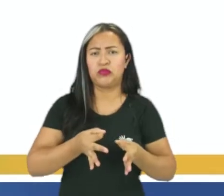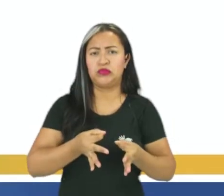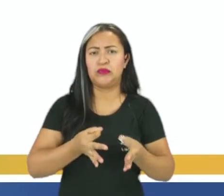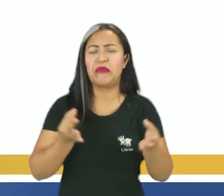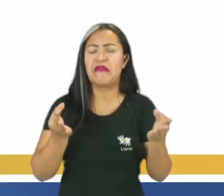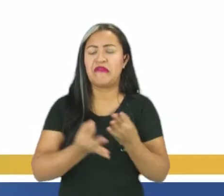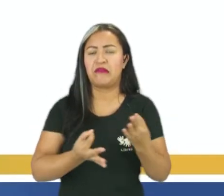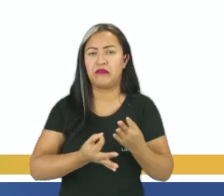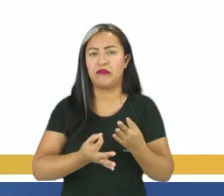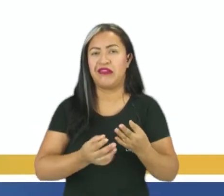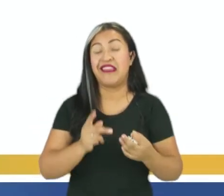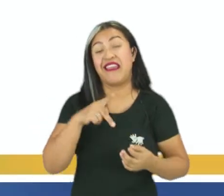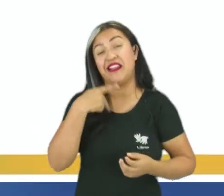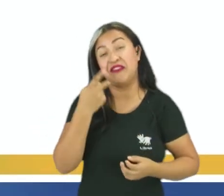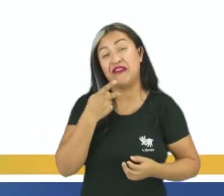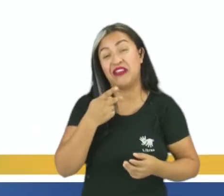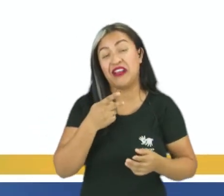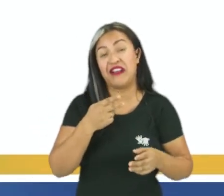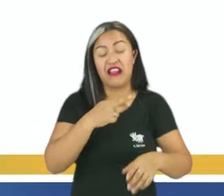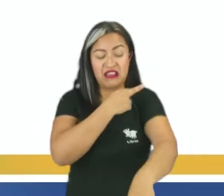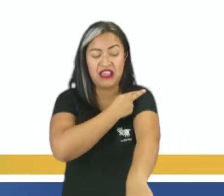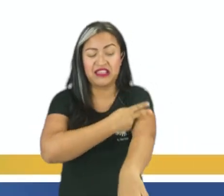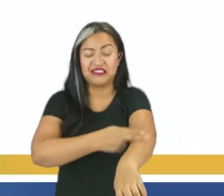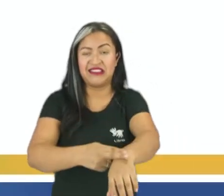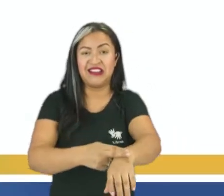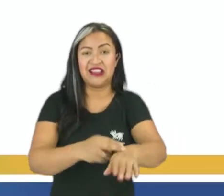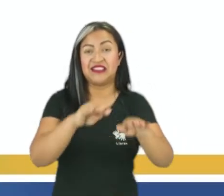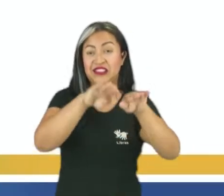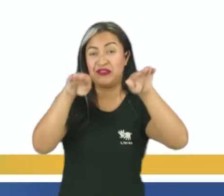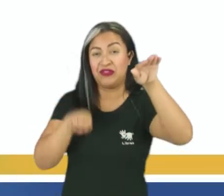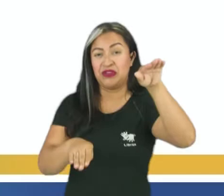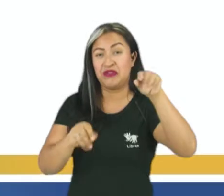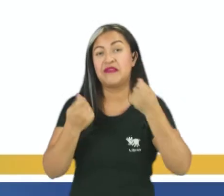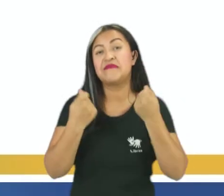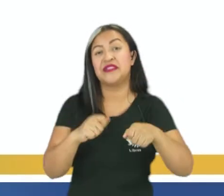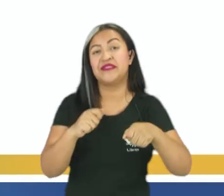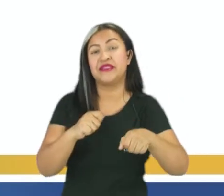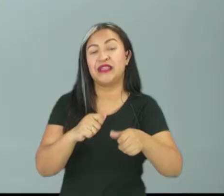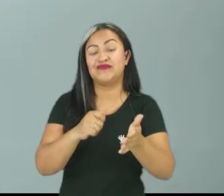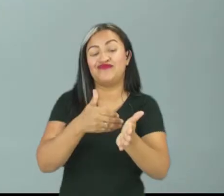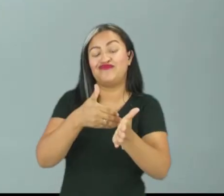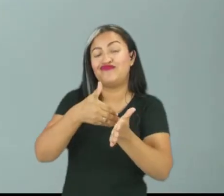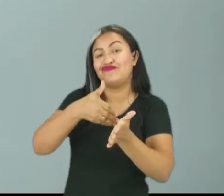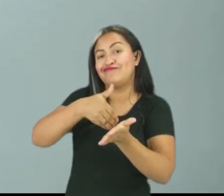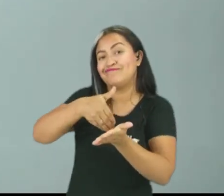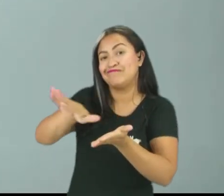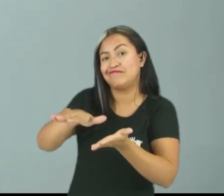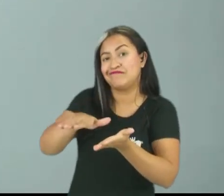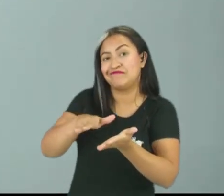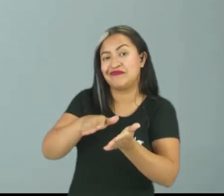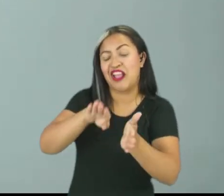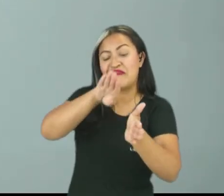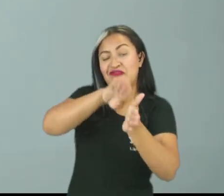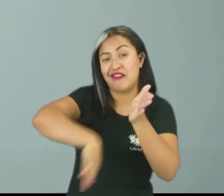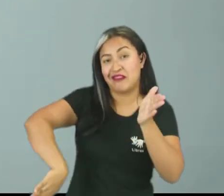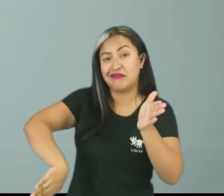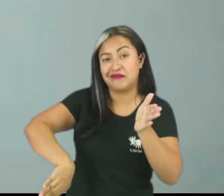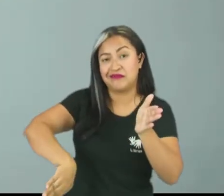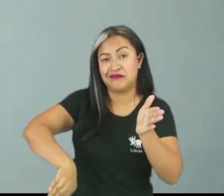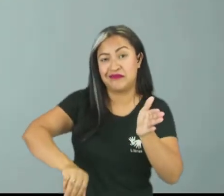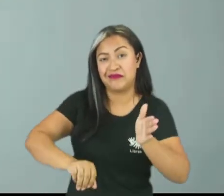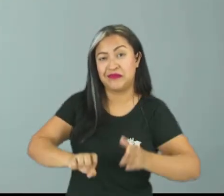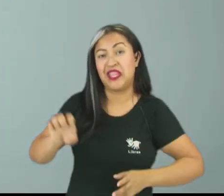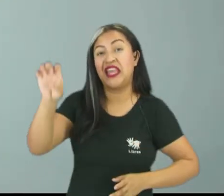raças inferiores, elas deveriam ser extintas, Uma teoria aí que foi abraçada aí na Europa por muito tempo,